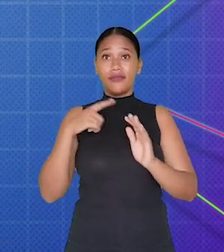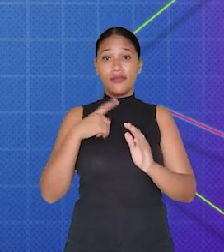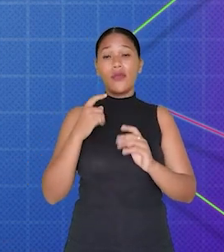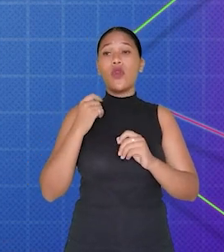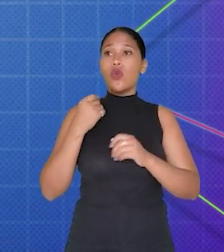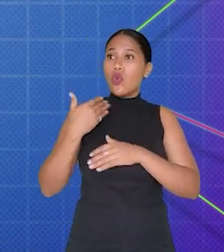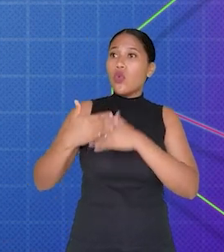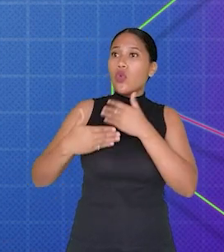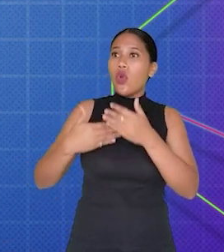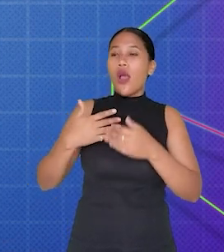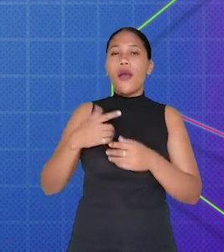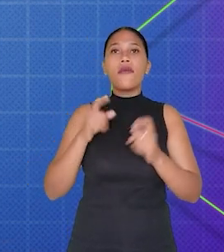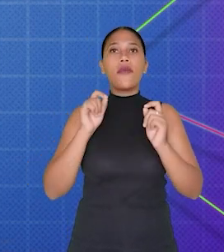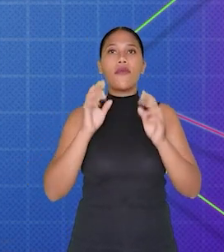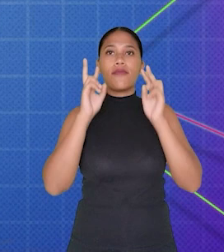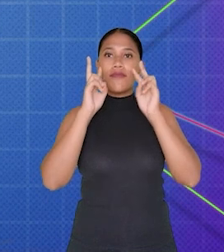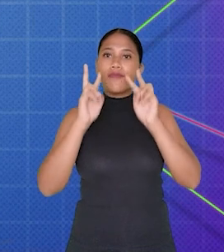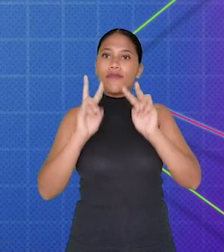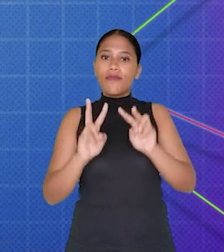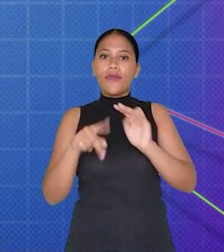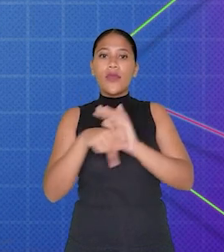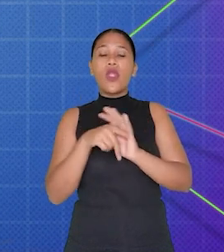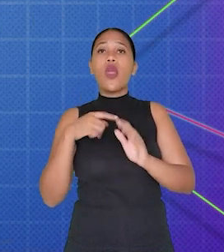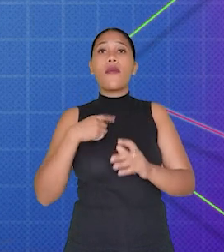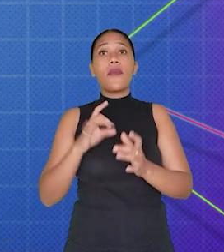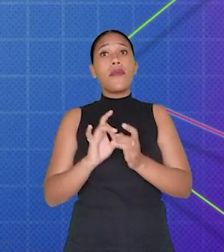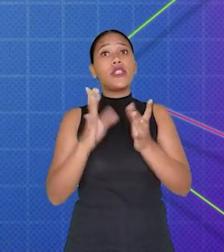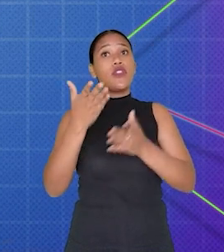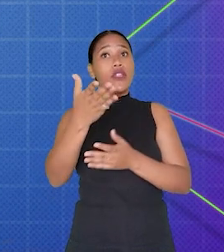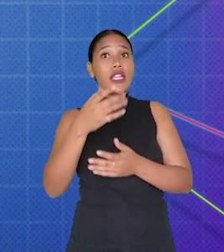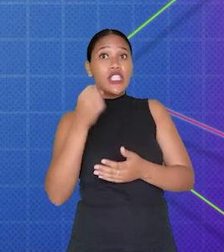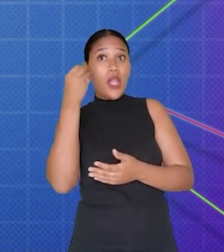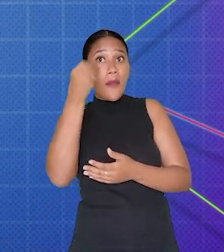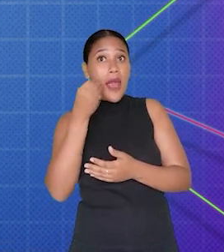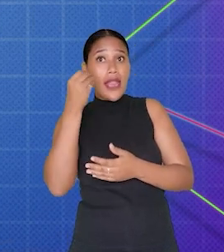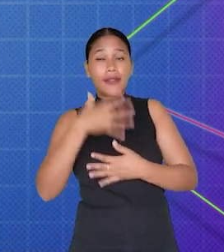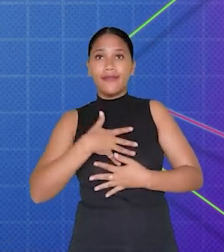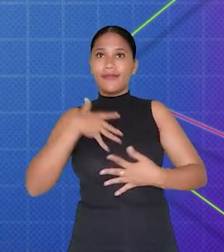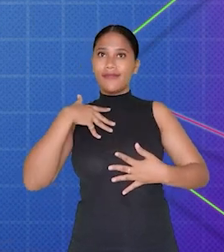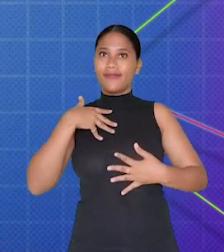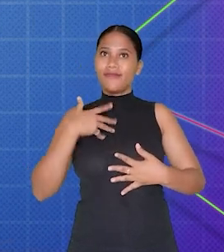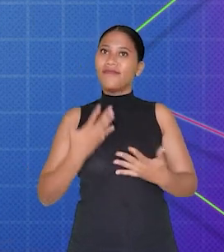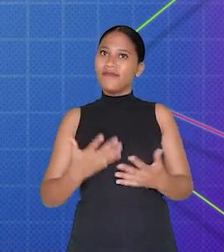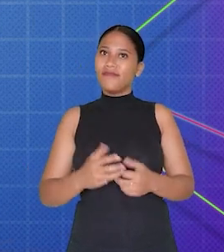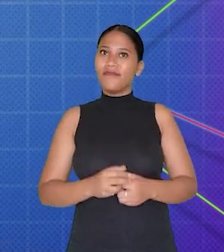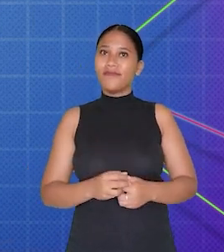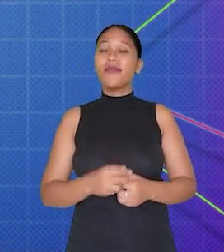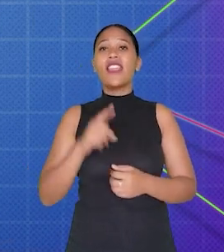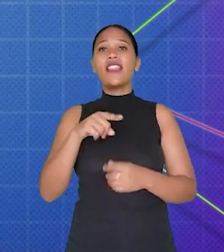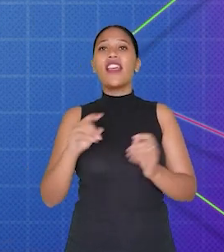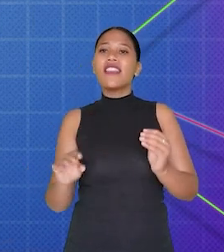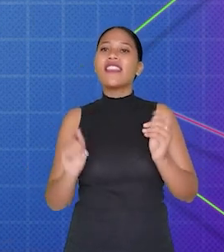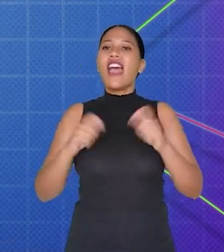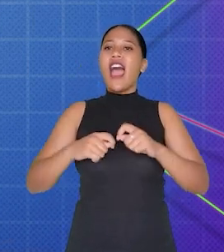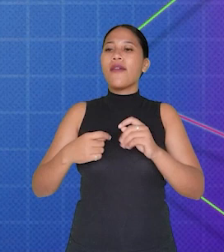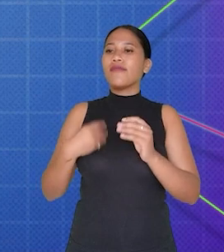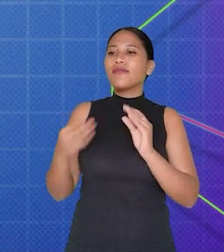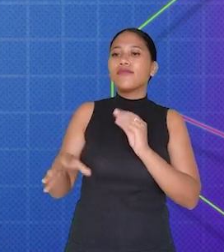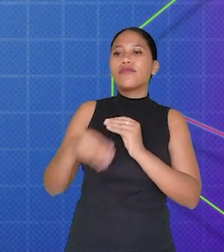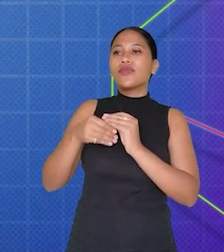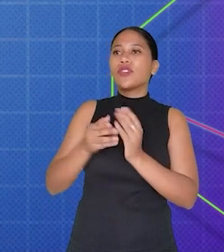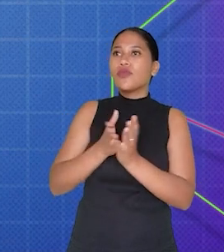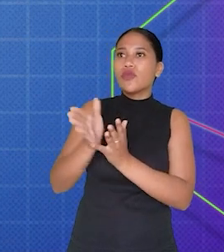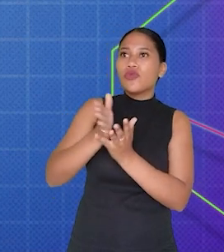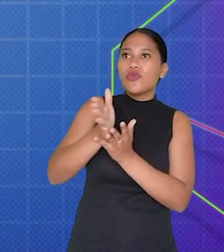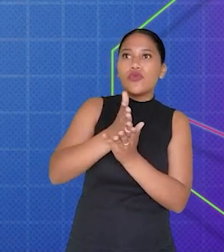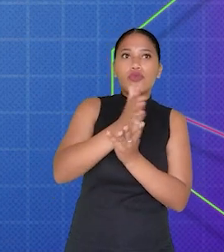de uso dos elementos do jogo deve ser projetado de forma a permitir que os jogadores tenham uma experiência de jogo satisfatória e completa. Isso pode incluir a criação